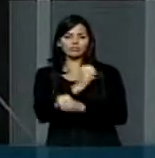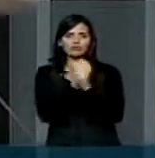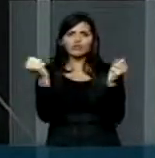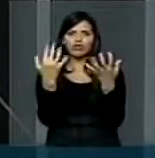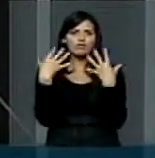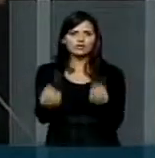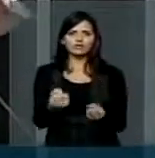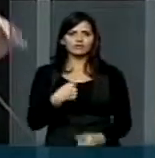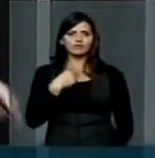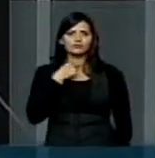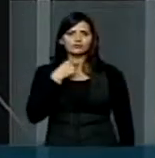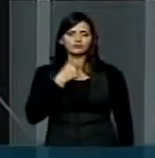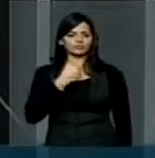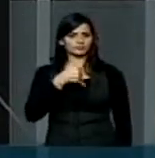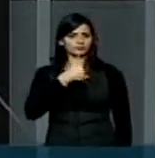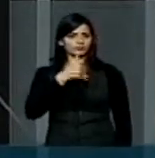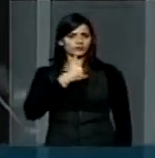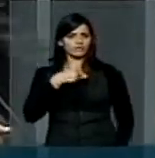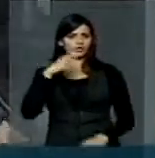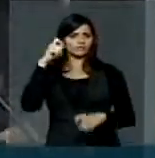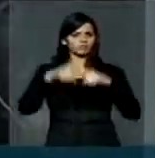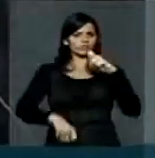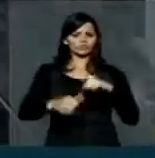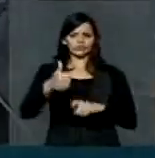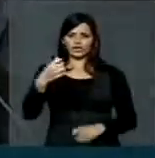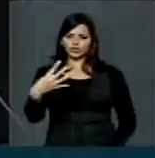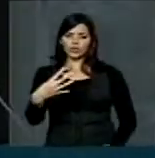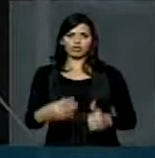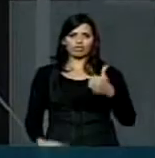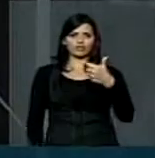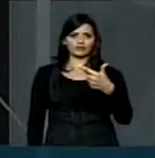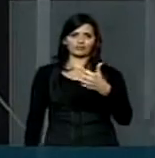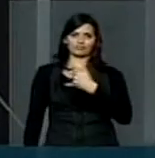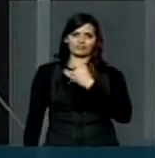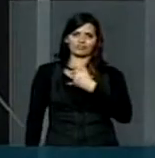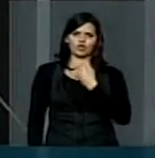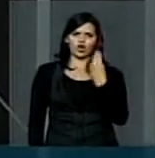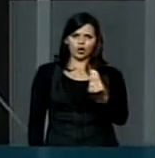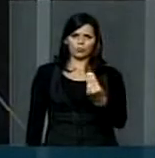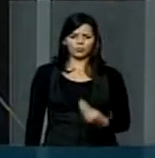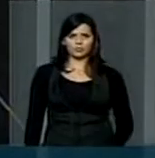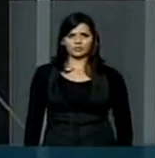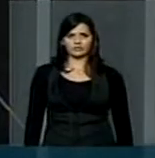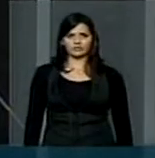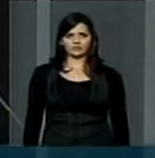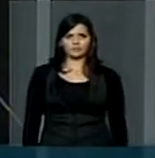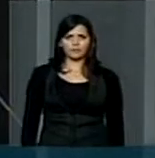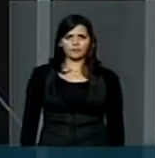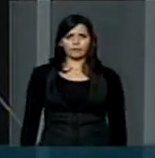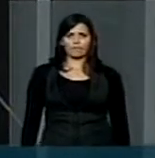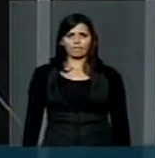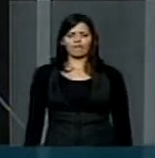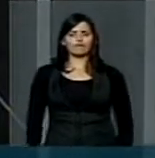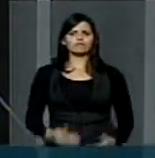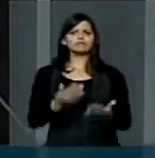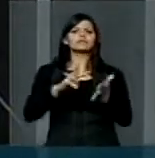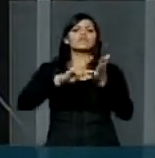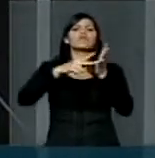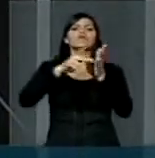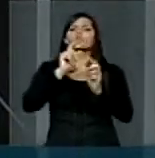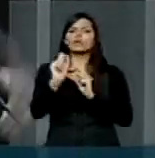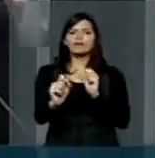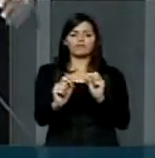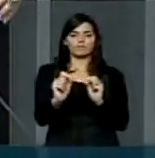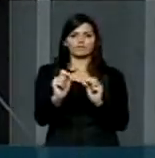reduz a idade de estupro de vulneráveis de 14 para 12 anos. O que corresponde, senhor